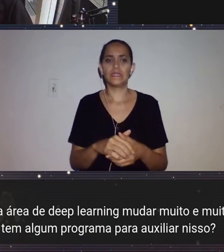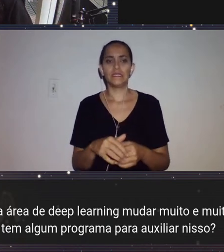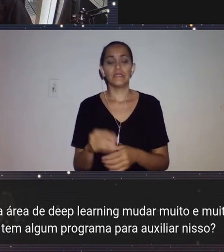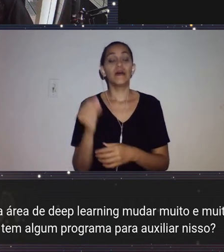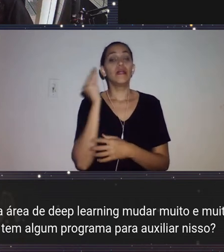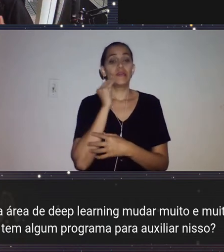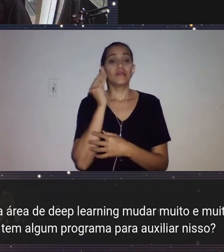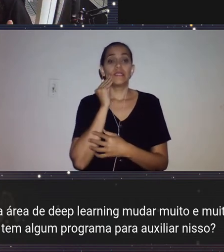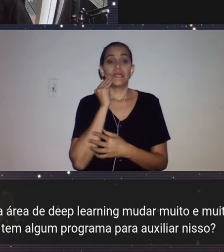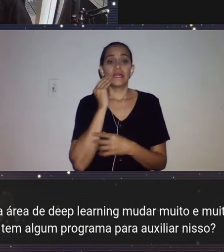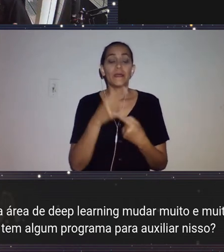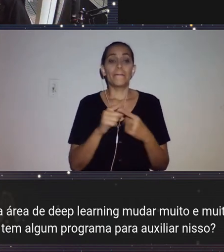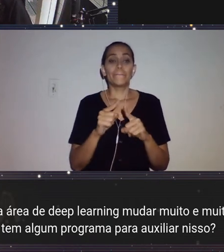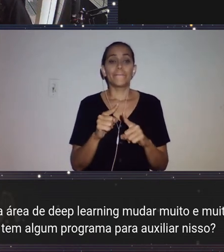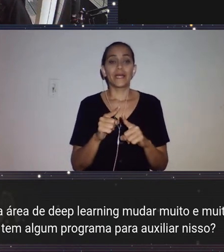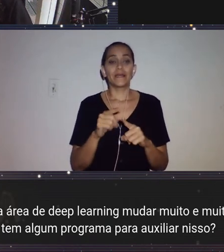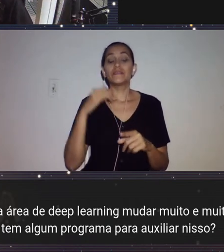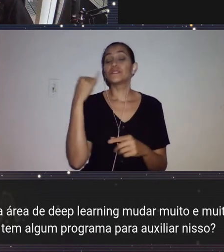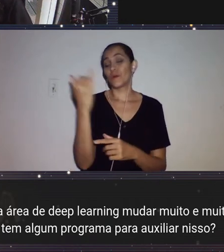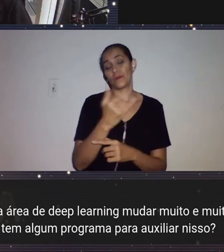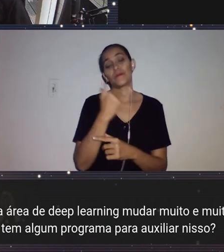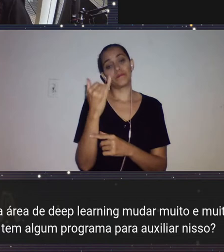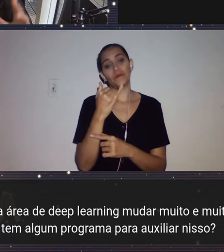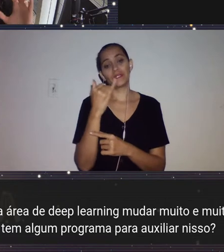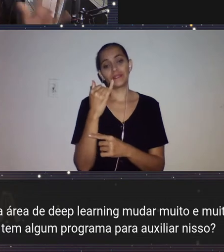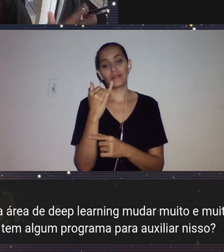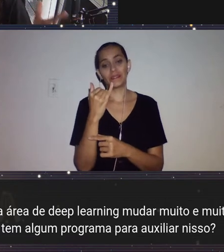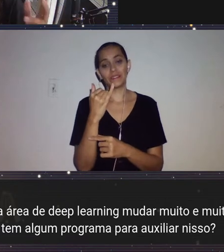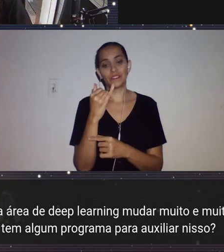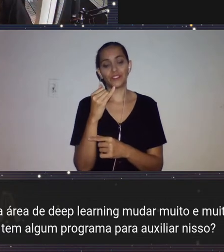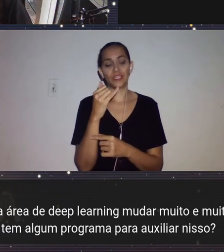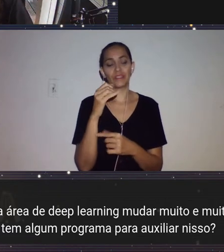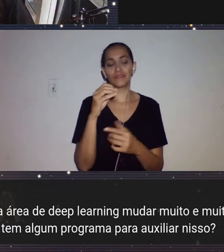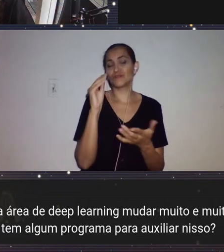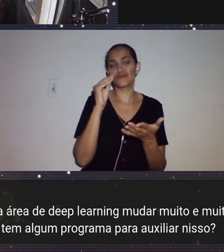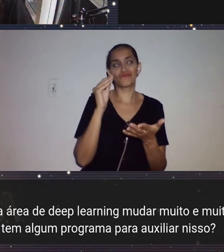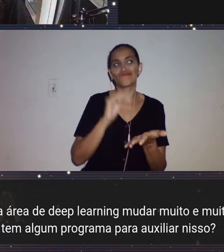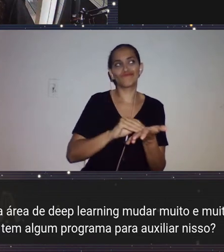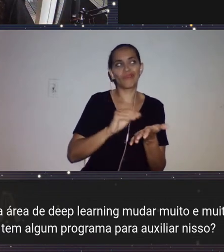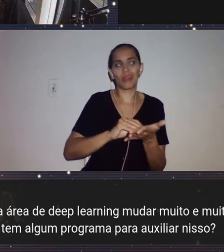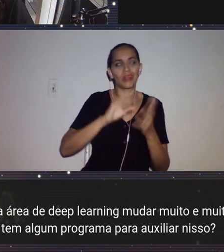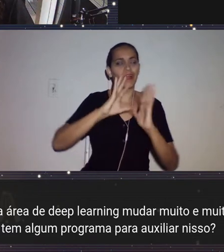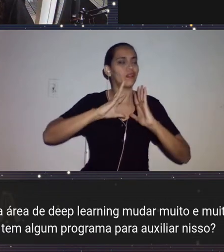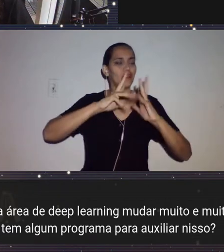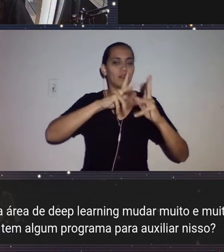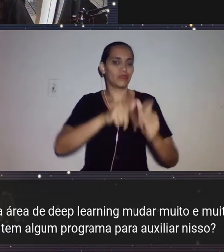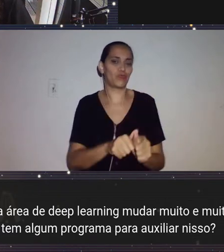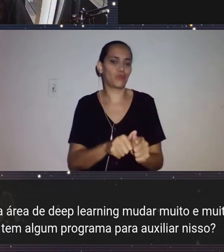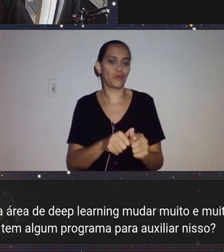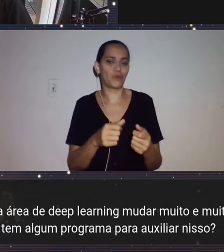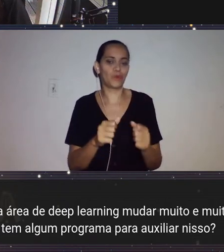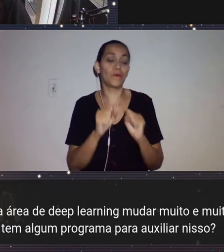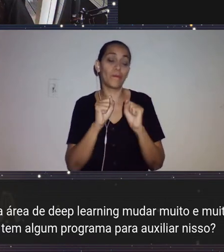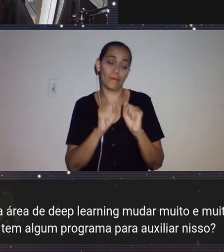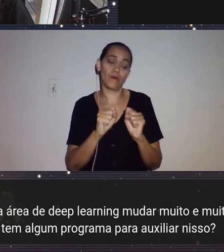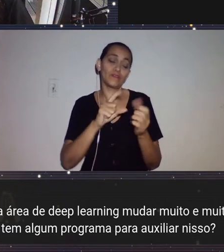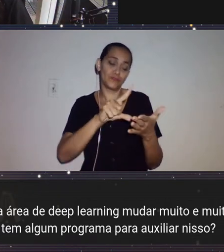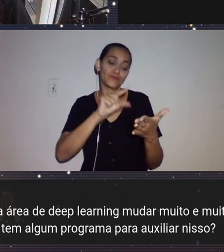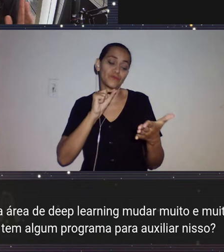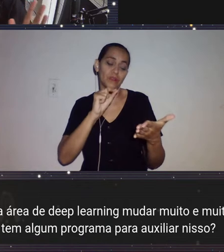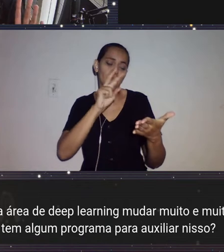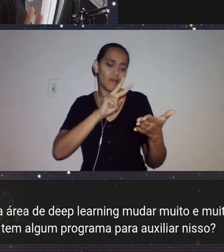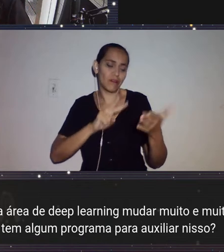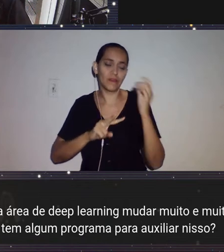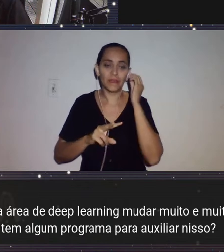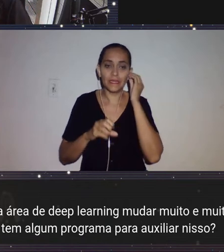que o segredo é tentar não entender tudo nos mínimos detalhes, é mais observar essas tendências, e uma vez que algo se tornar muito corriqueiro,